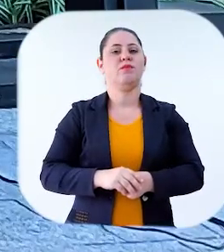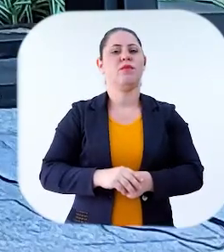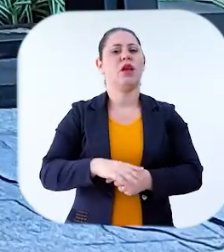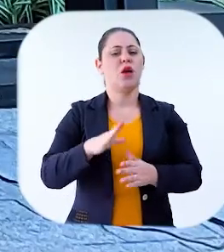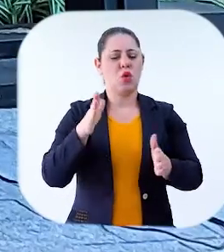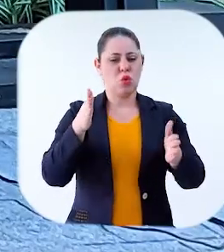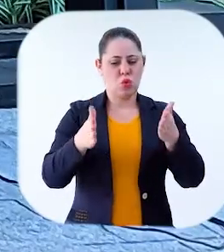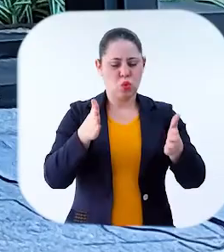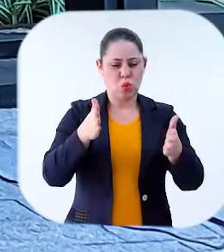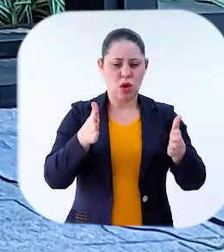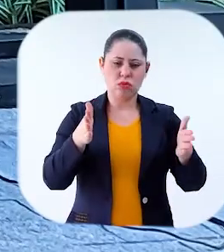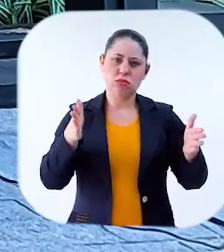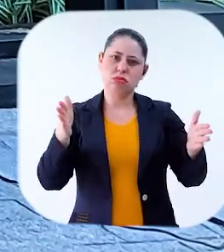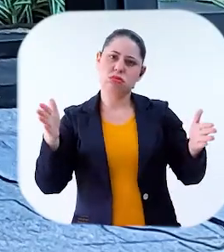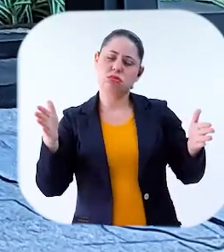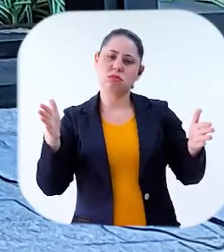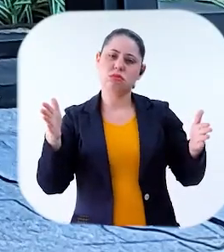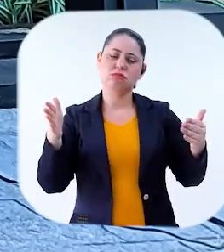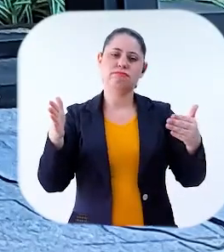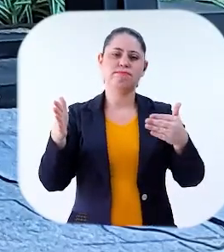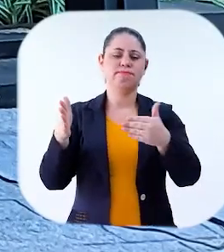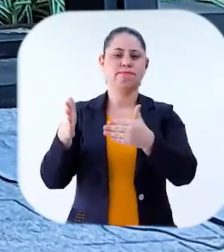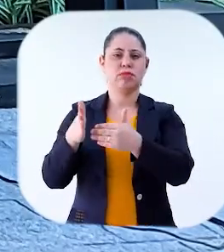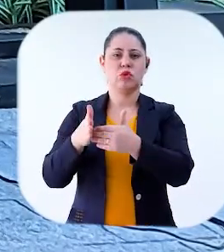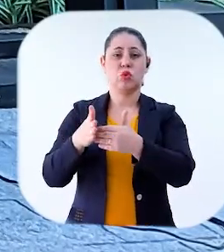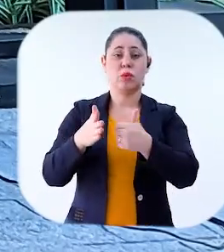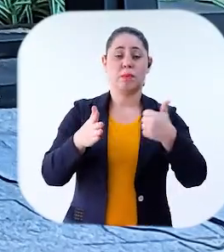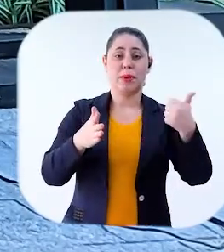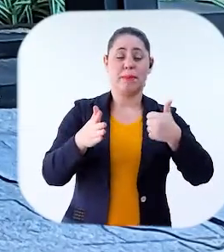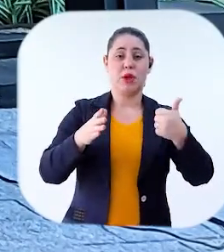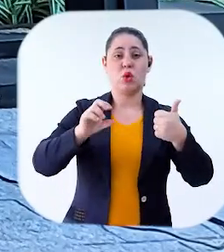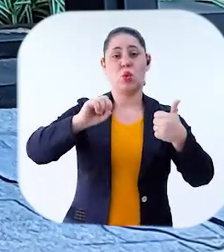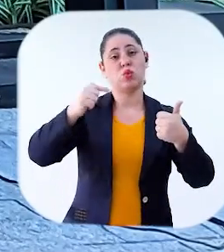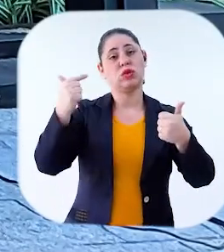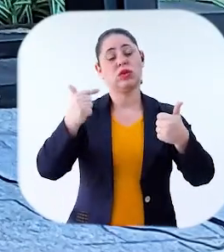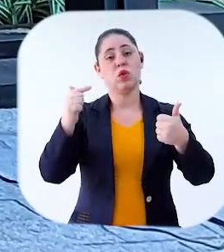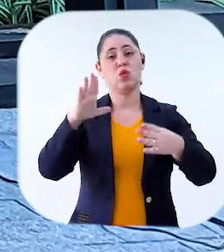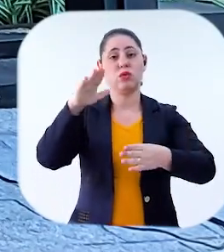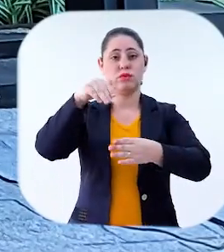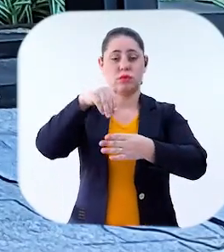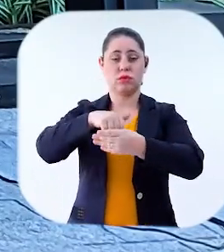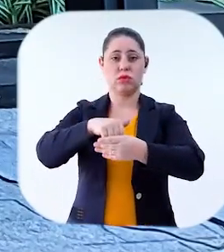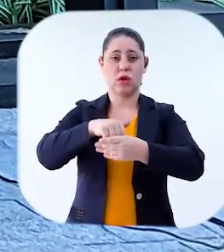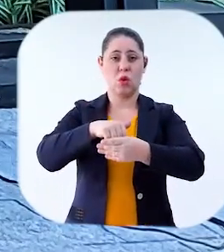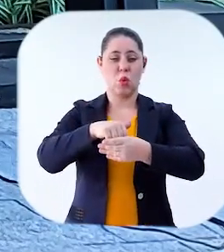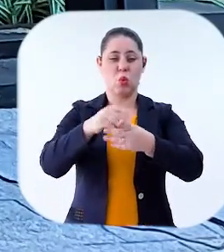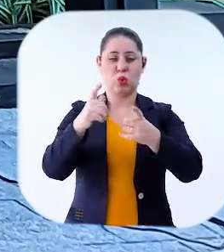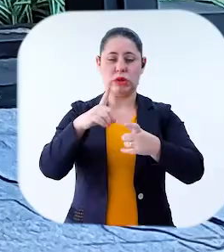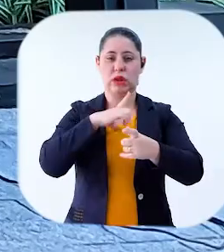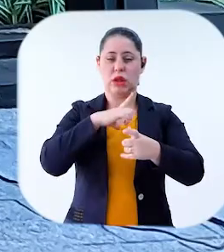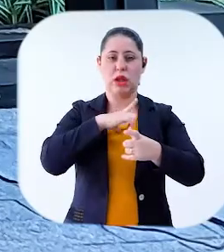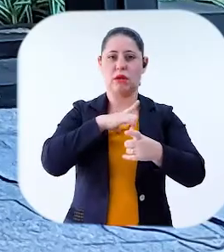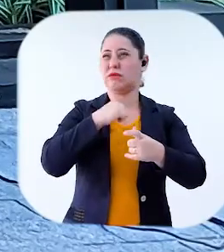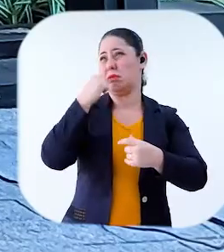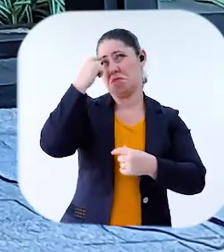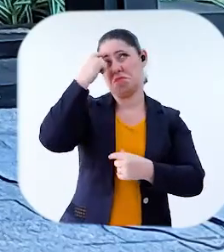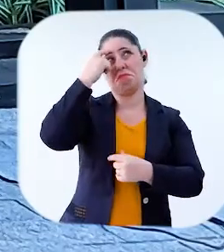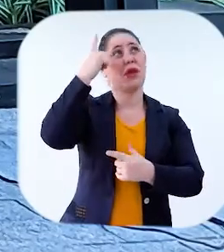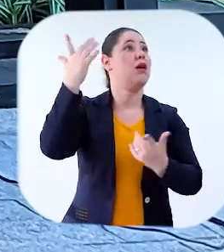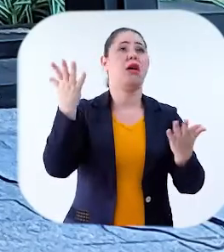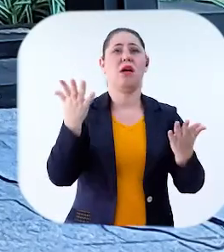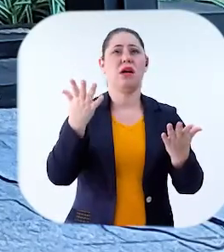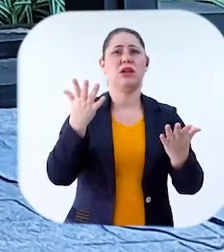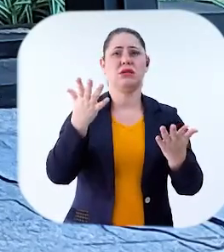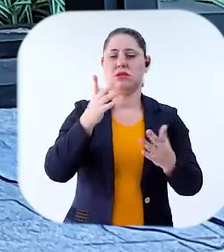E esse adiamento aí, a possibilidade do adiamento do primeiro ou do segundo turno, onde houver, não é assim um adiamento que vai sair